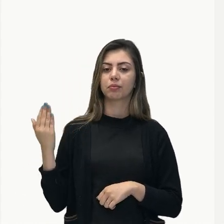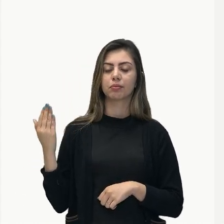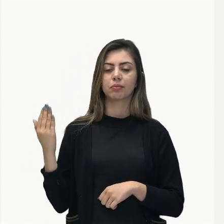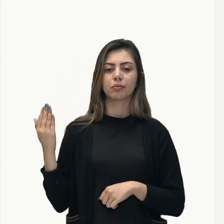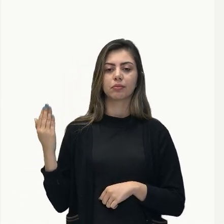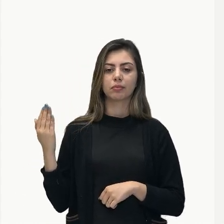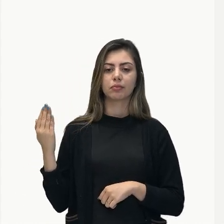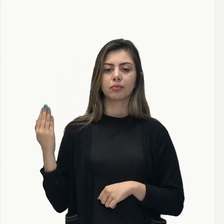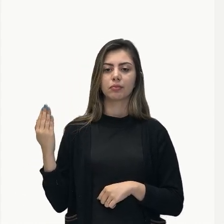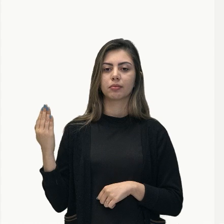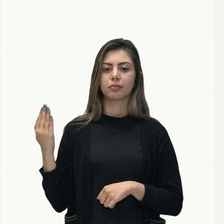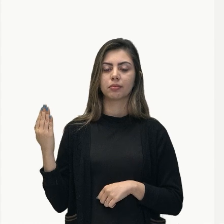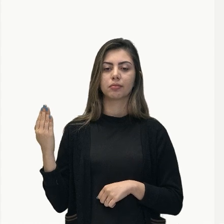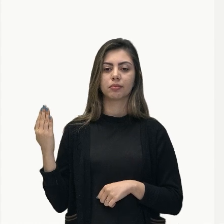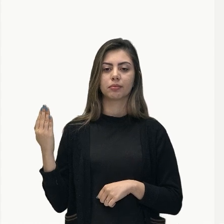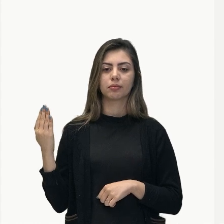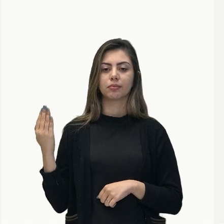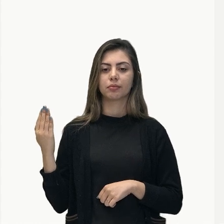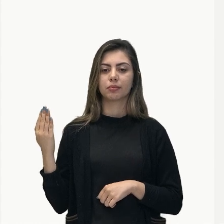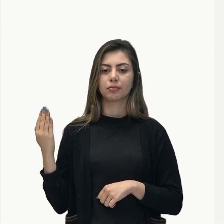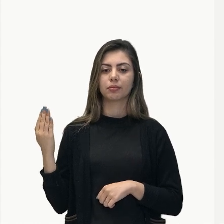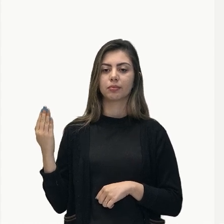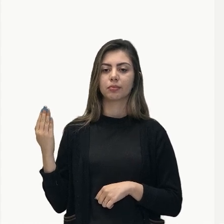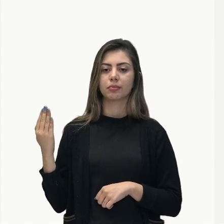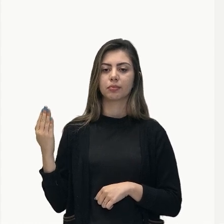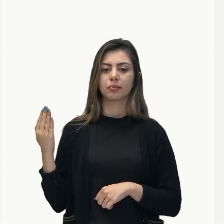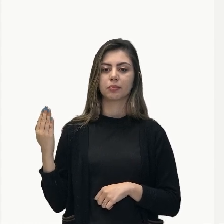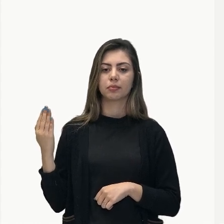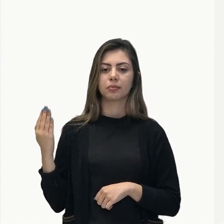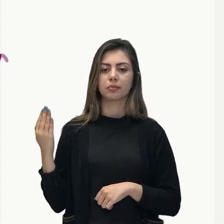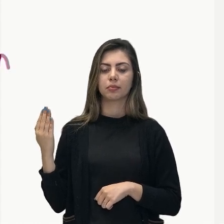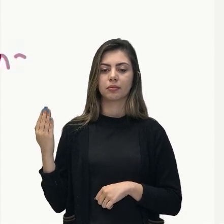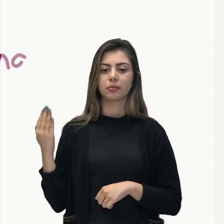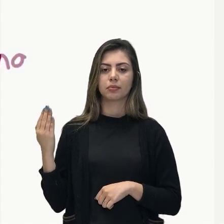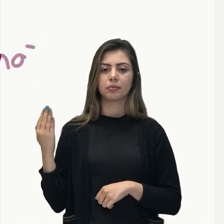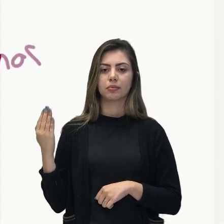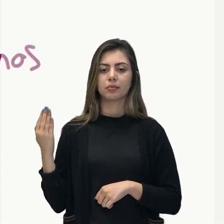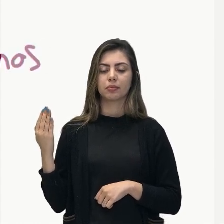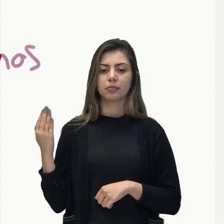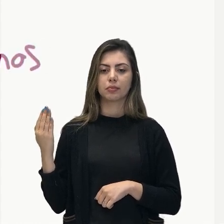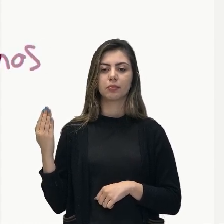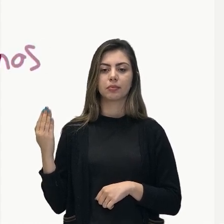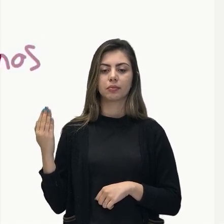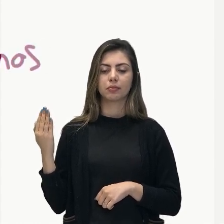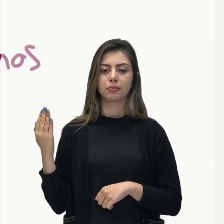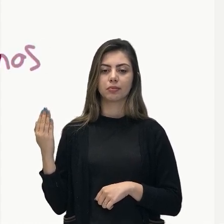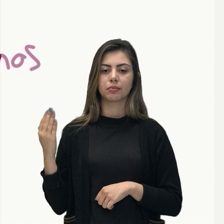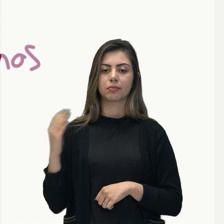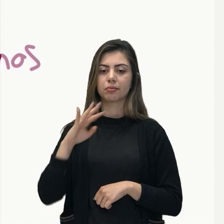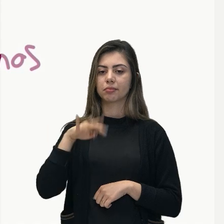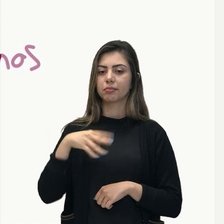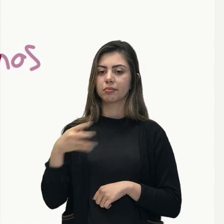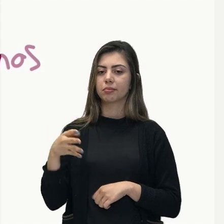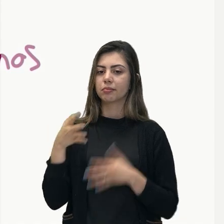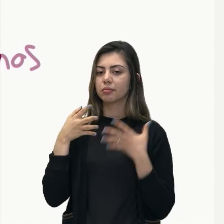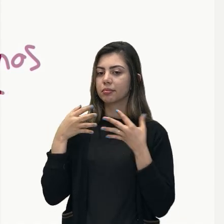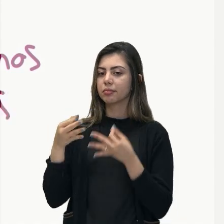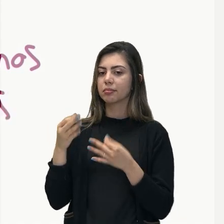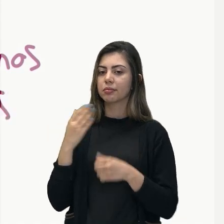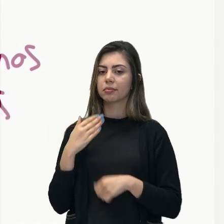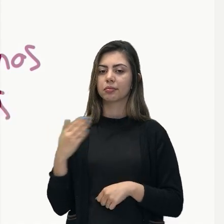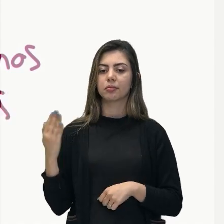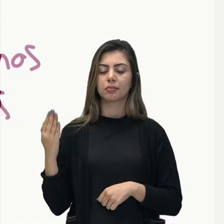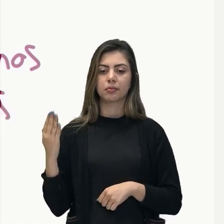Él iba. Nosotros íbamos. Vosotros